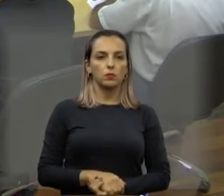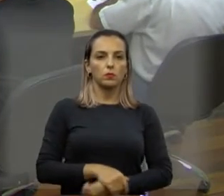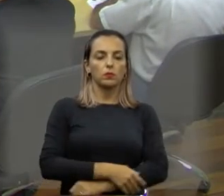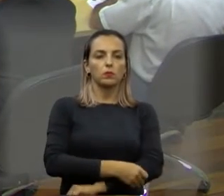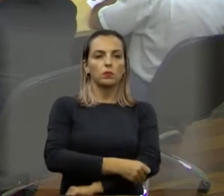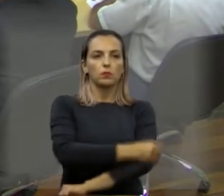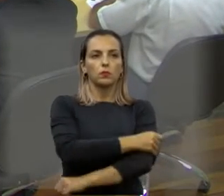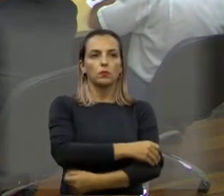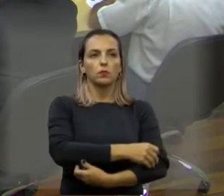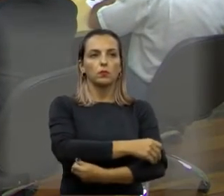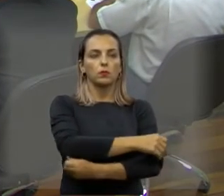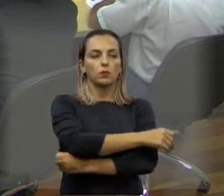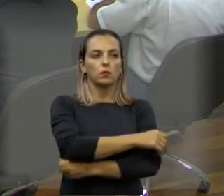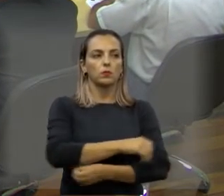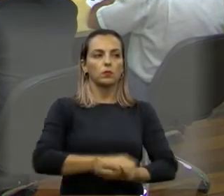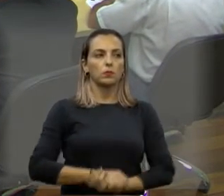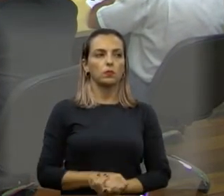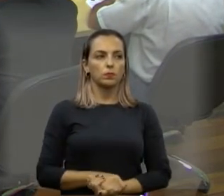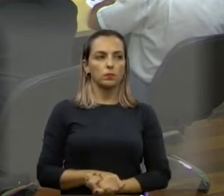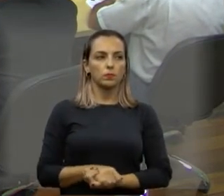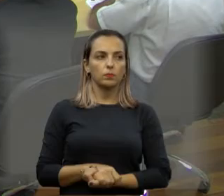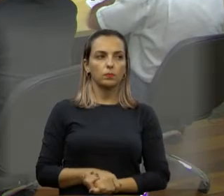E aí